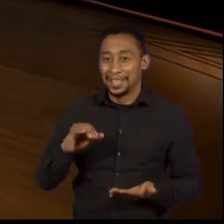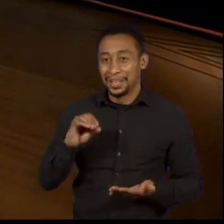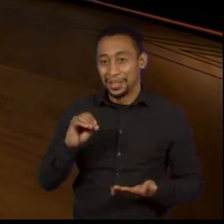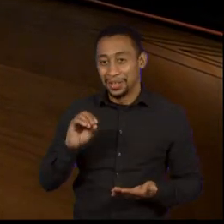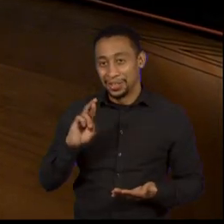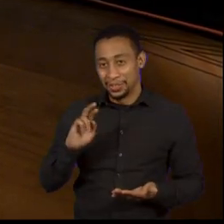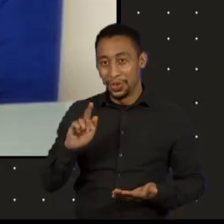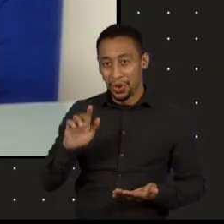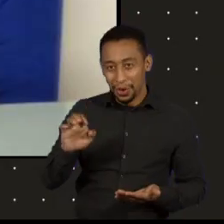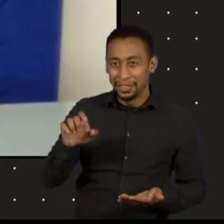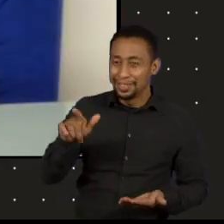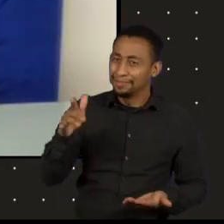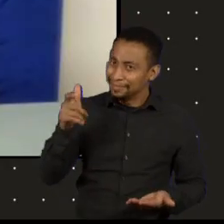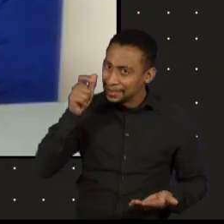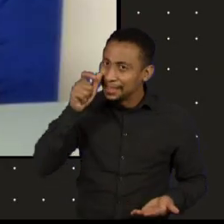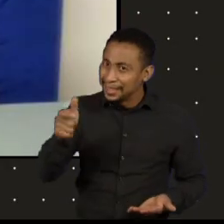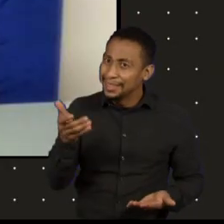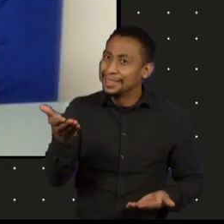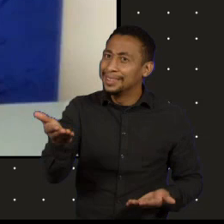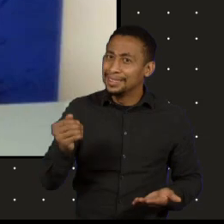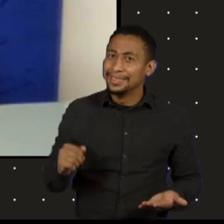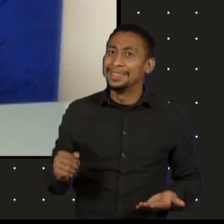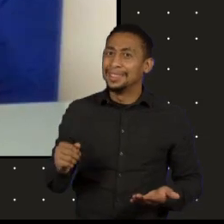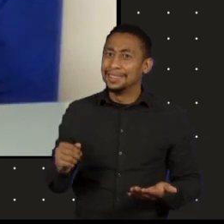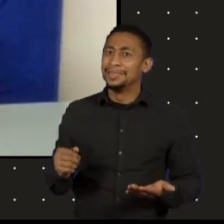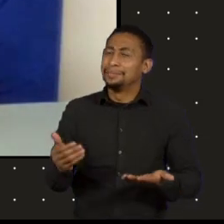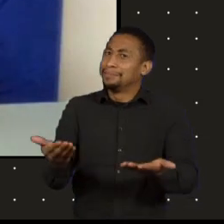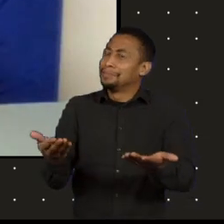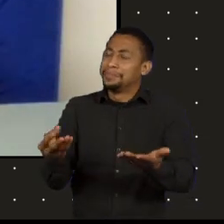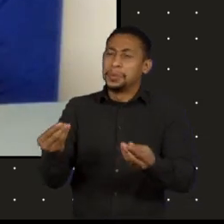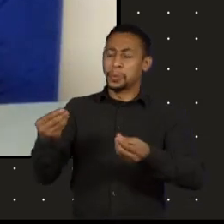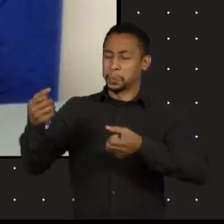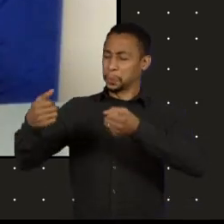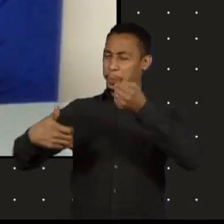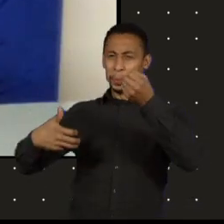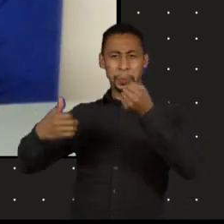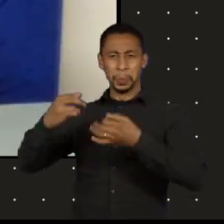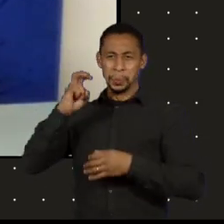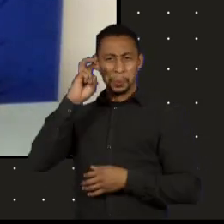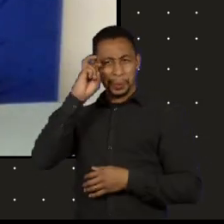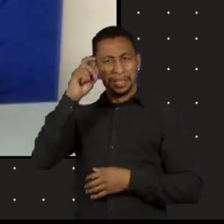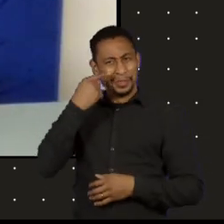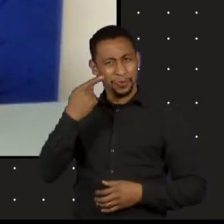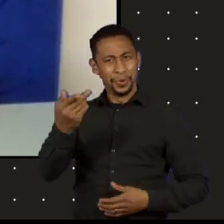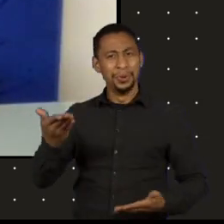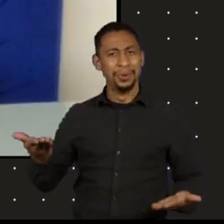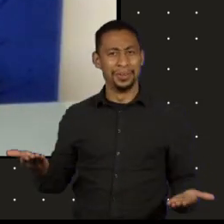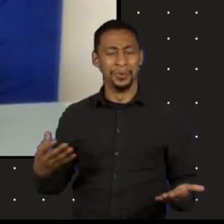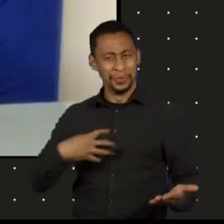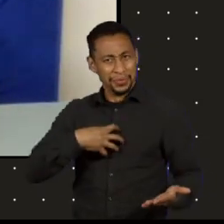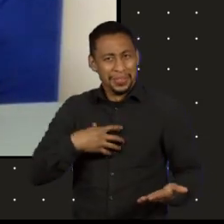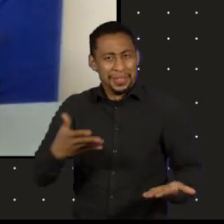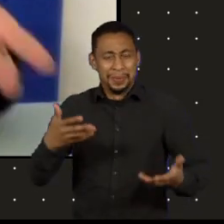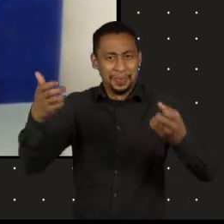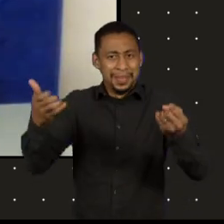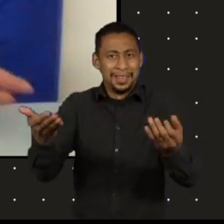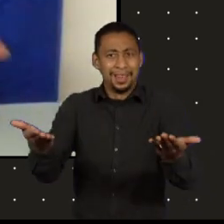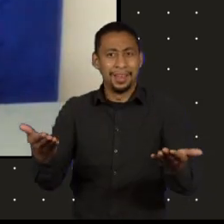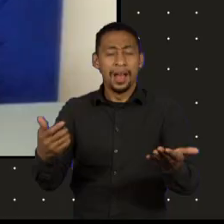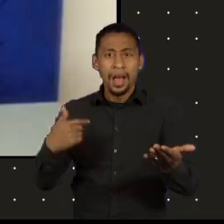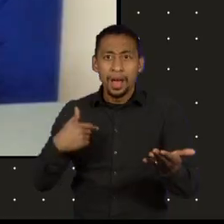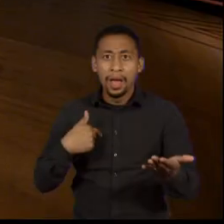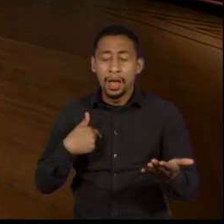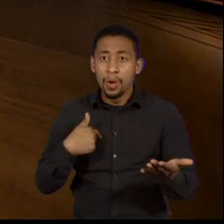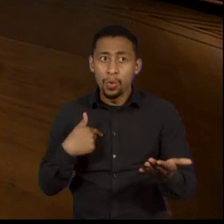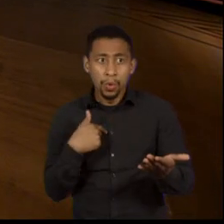é interessante, né? Eu acho ele um homem interessante, ele é culto. E você vê, olha isso, eu estar na boca